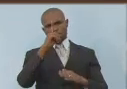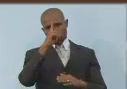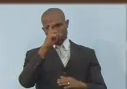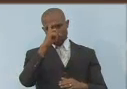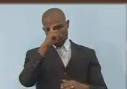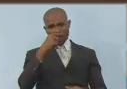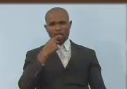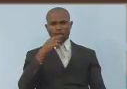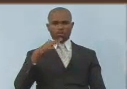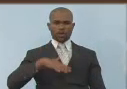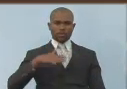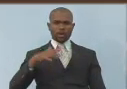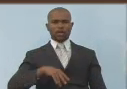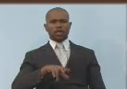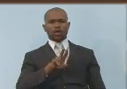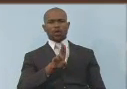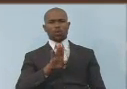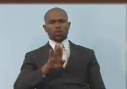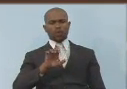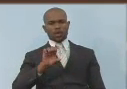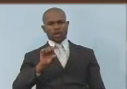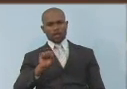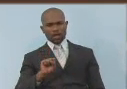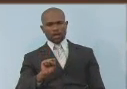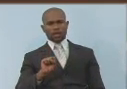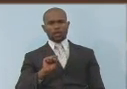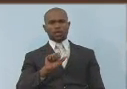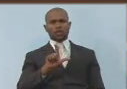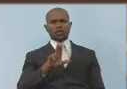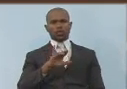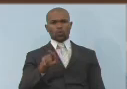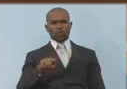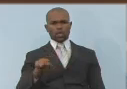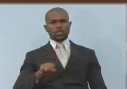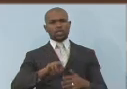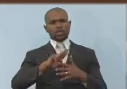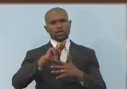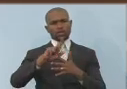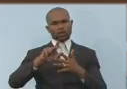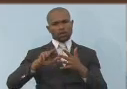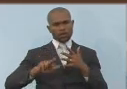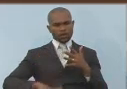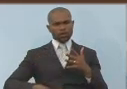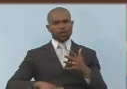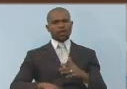Pimentas, os postos de saúde, o Dona Luísa e os demais,